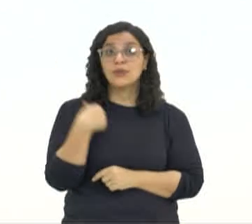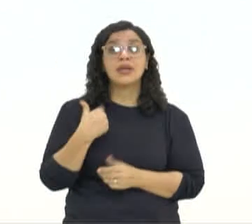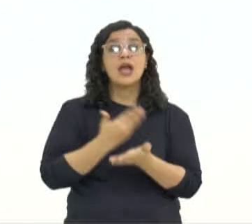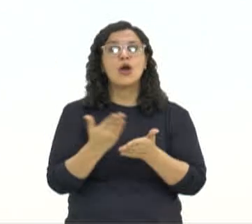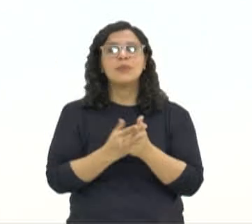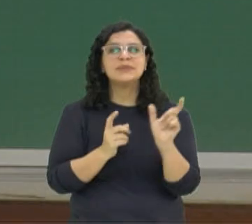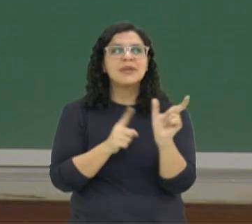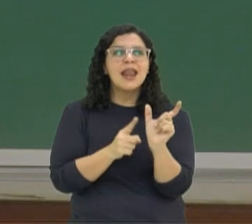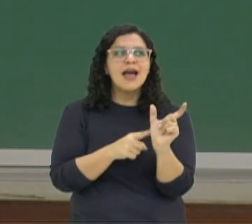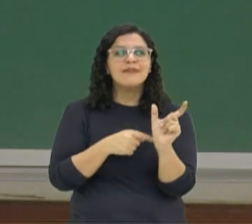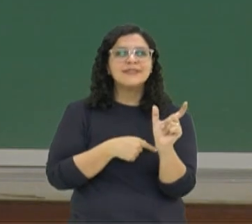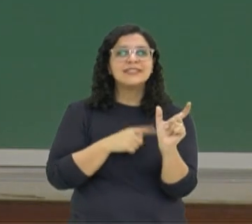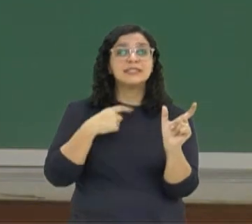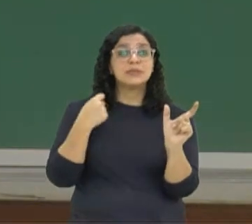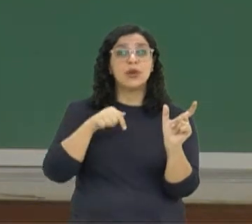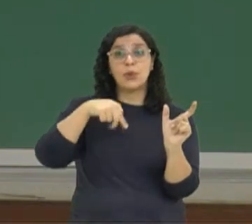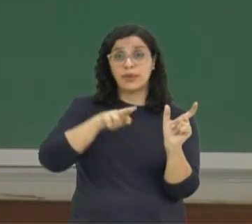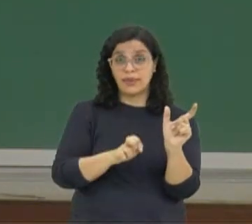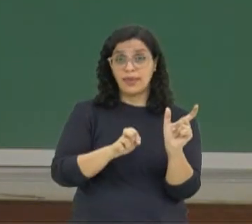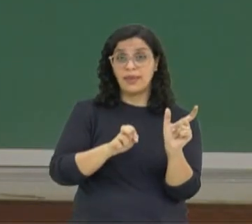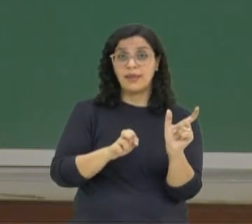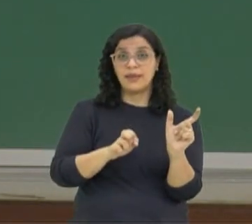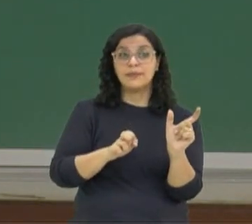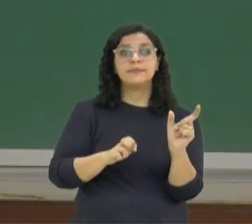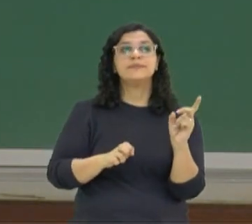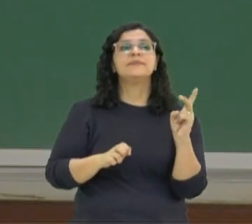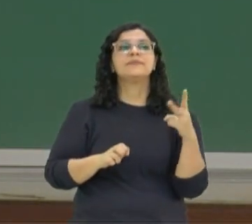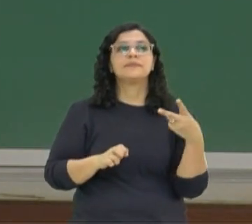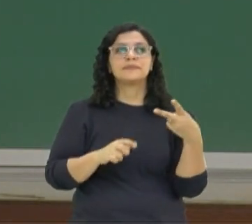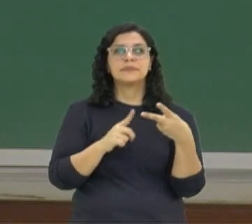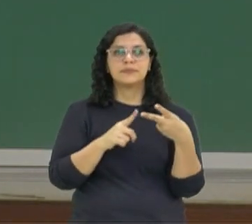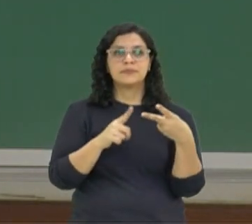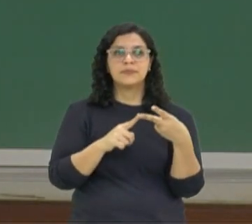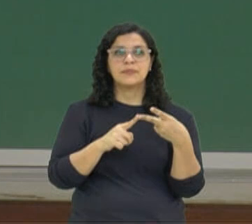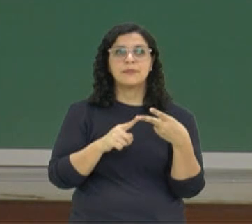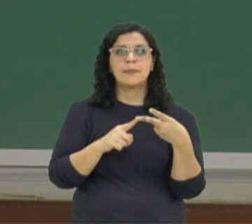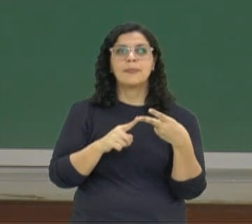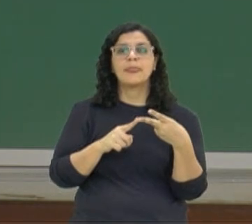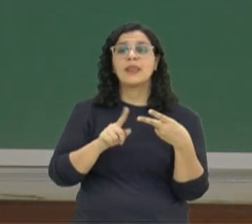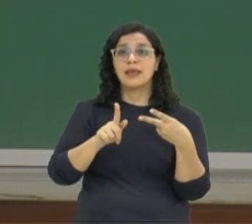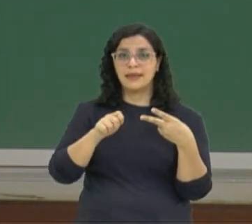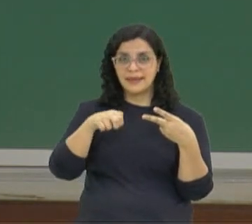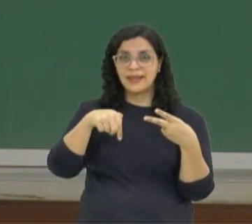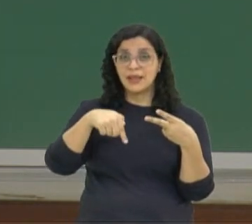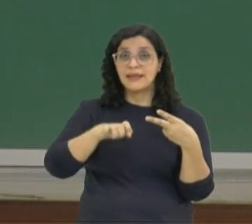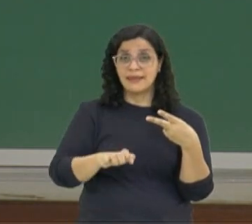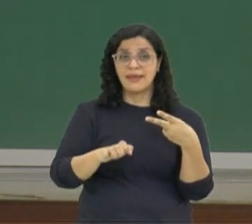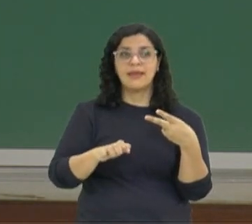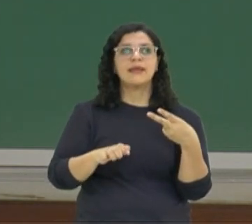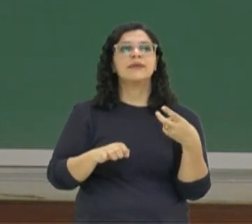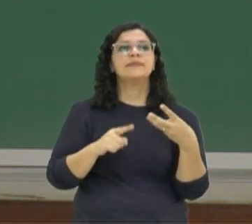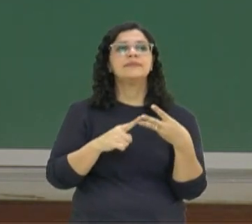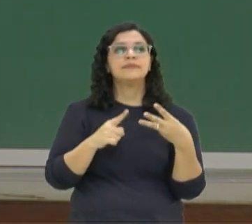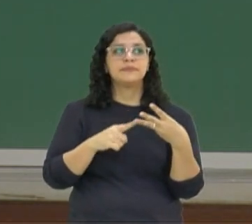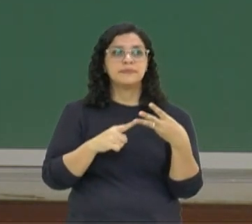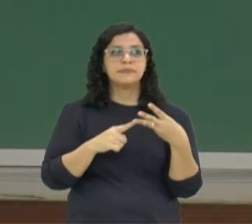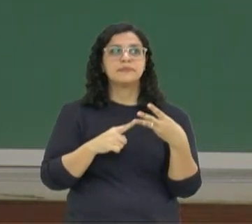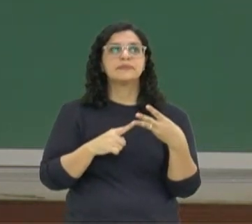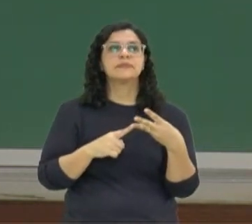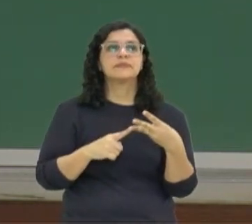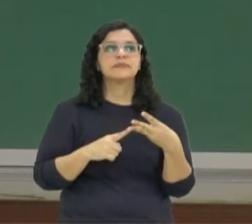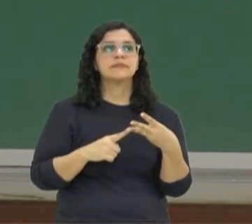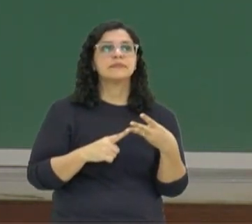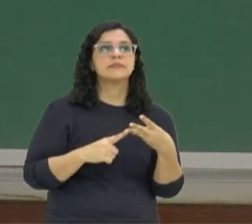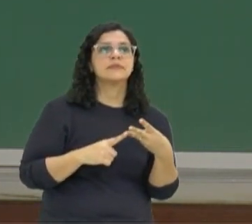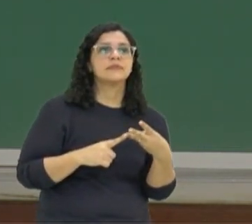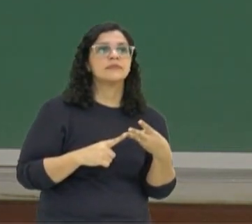algumas palavrinhas, né? O que antes do verbo para expressar sugestão, pedido, conselho, opinião, dúvida ou